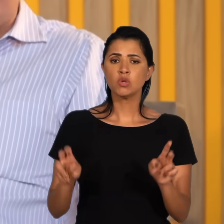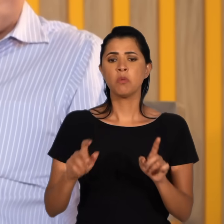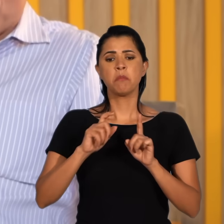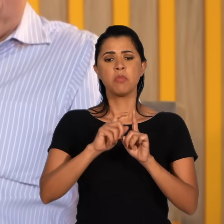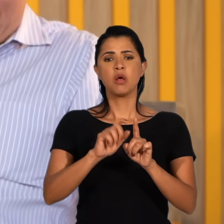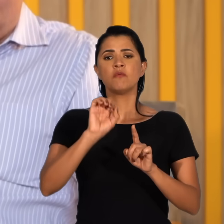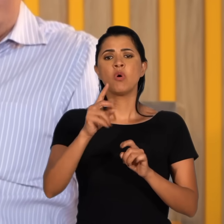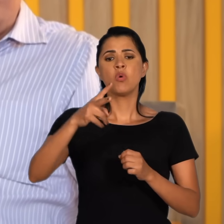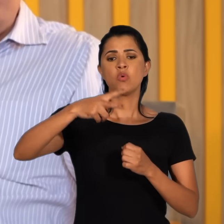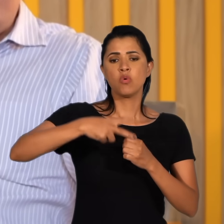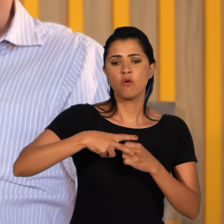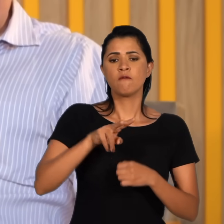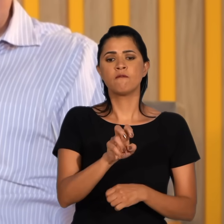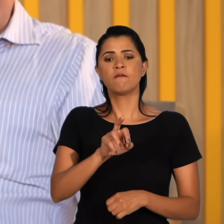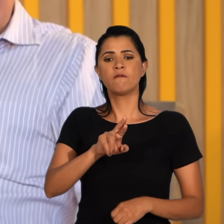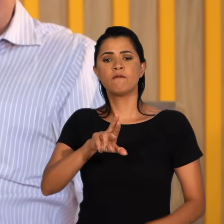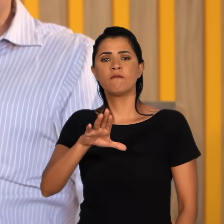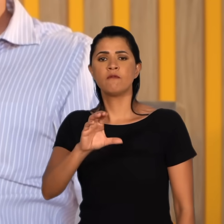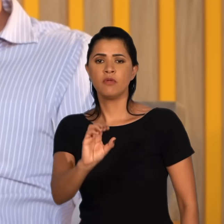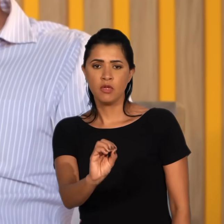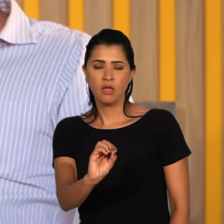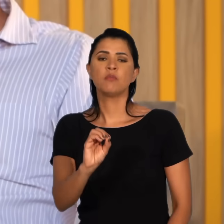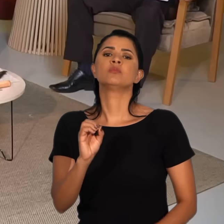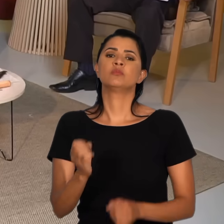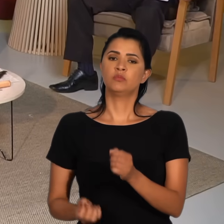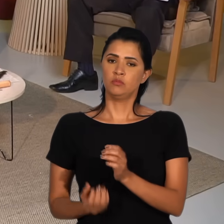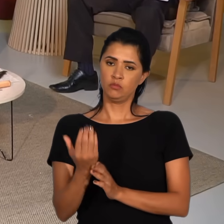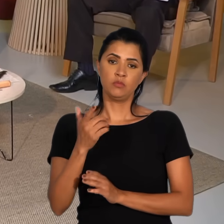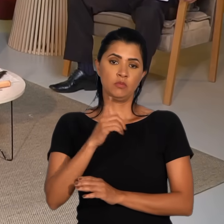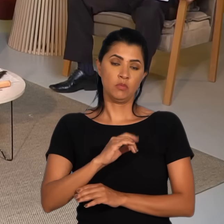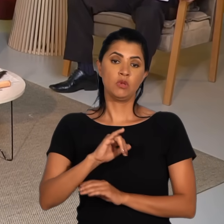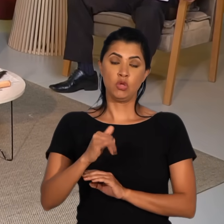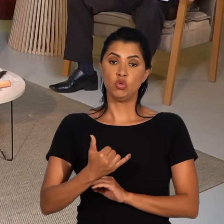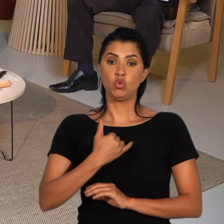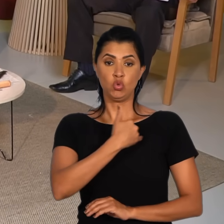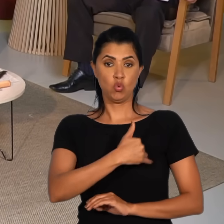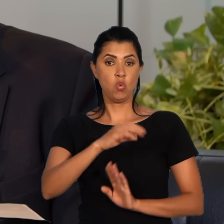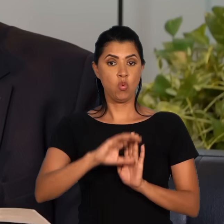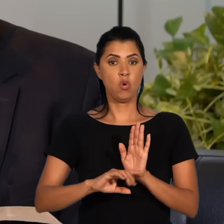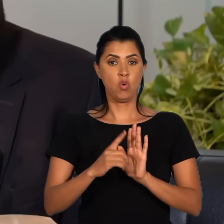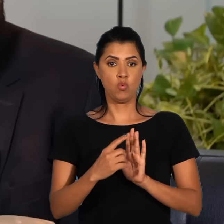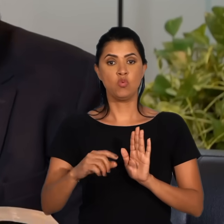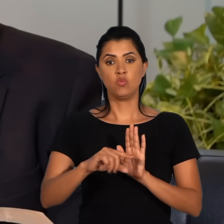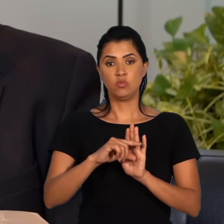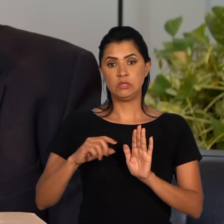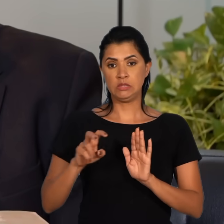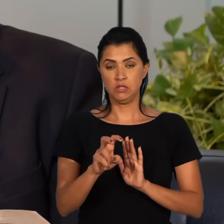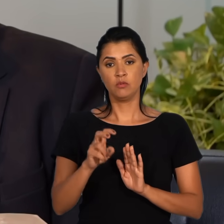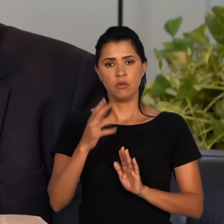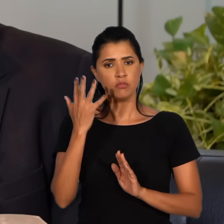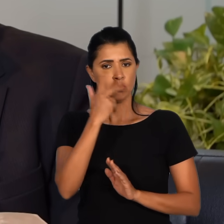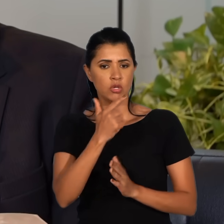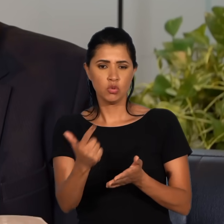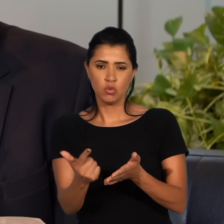palavra ou sobre o verbo Jesus Cristo relatado em João 1 dos versículo 1 ao 5 Ricardo é tão bonito o início do